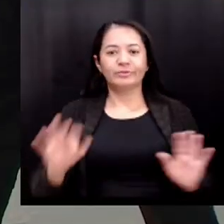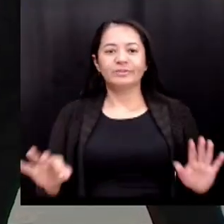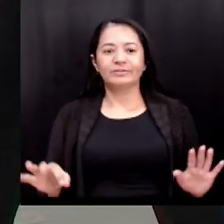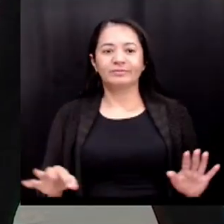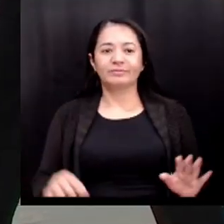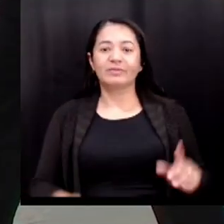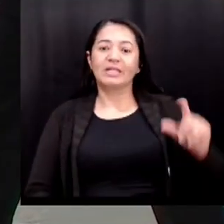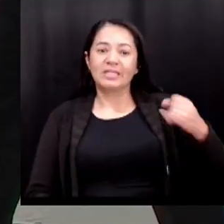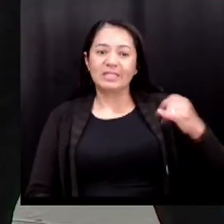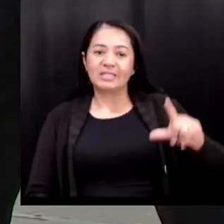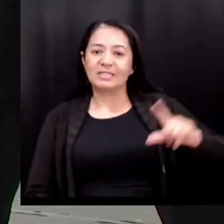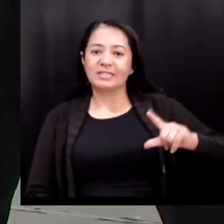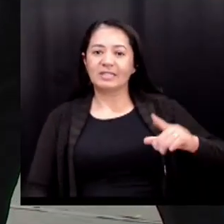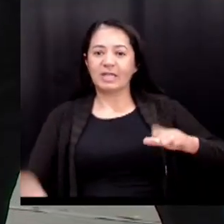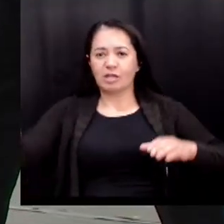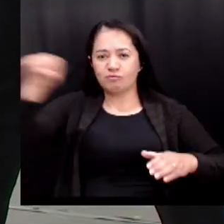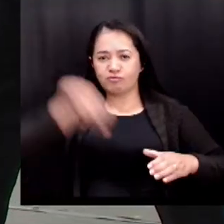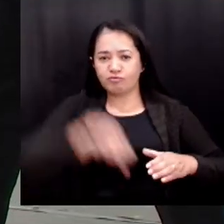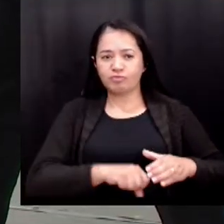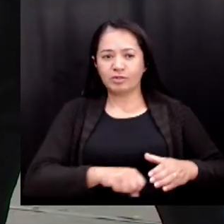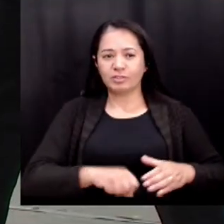arma, bukijutsu.